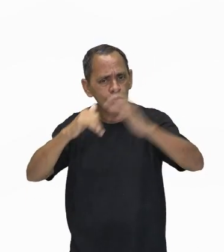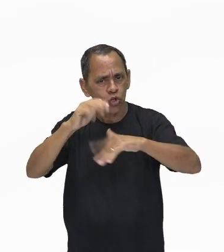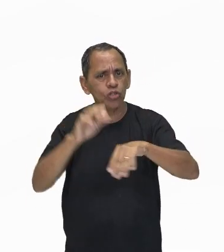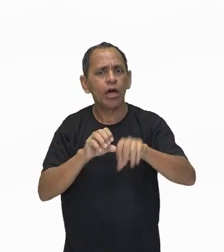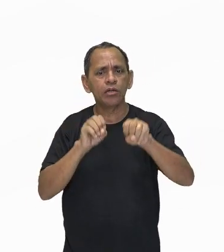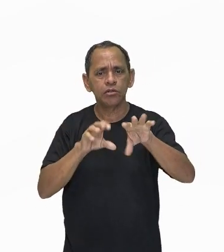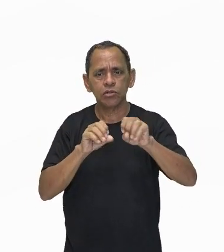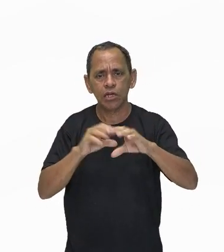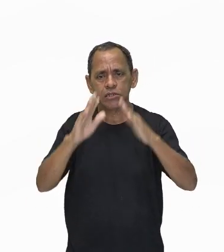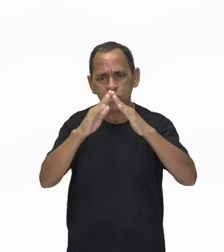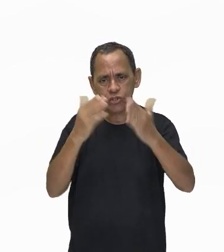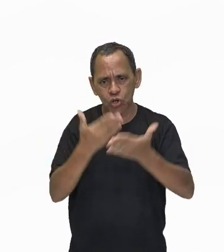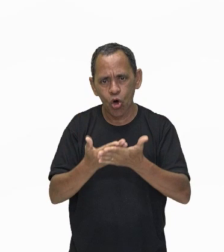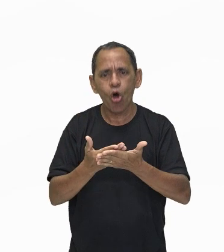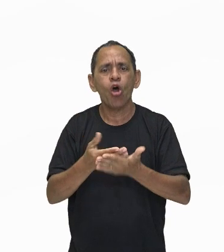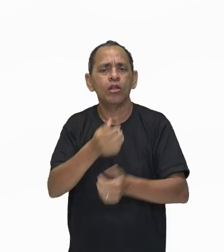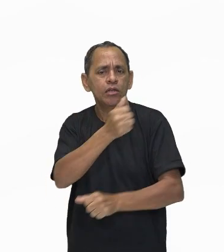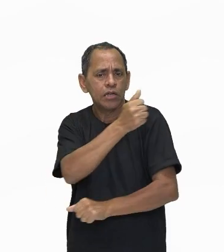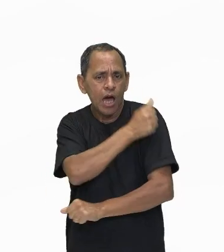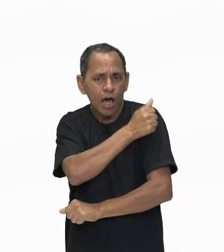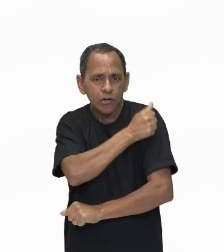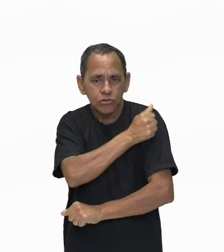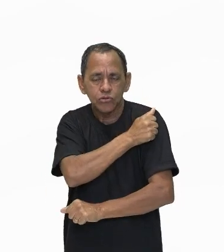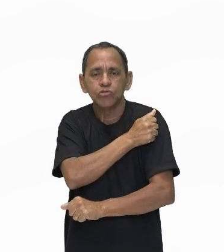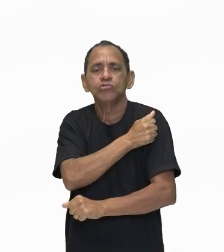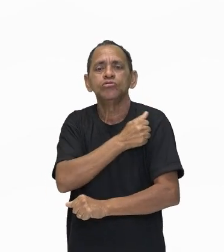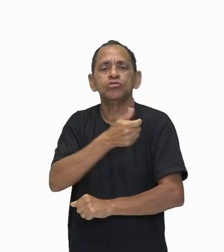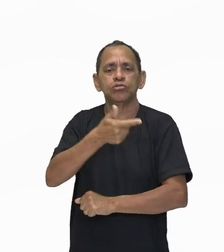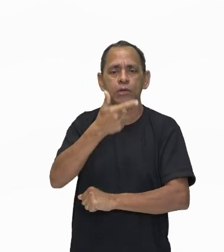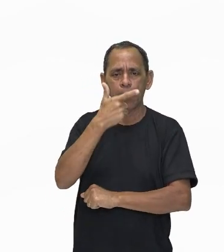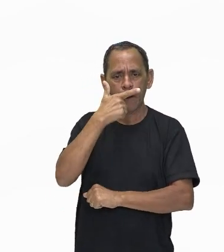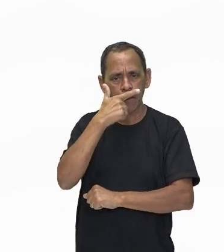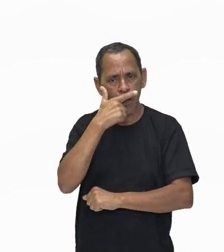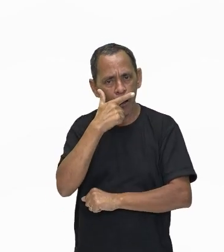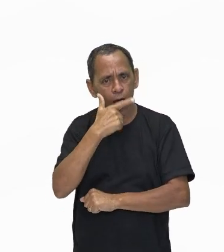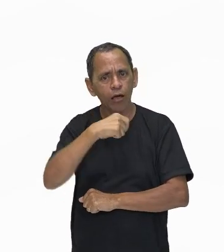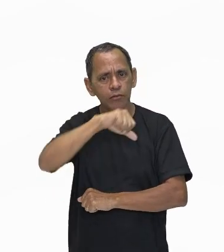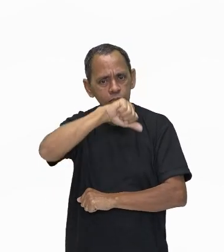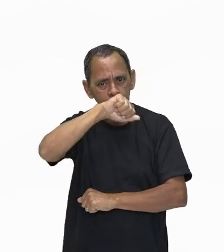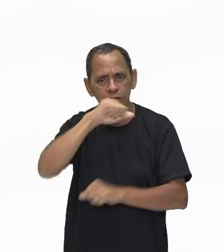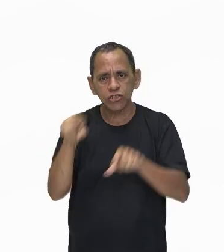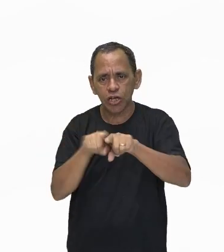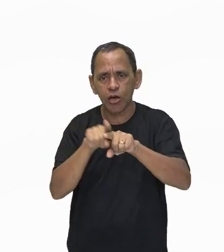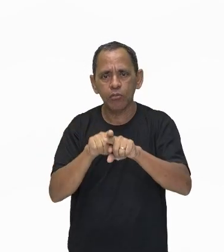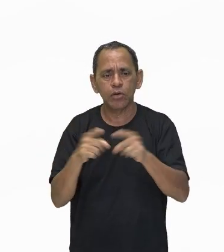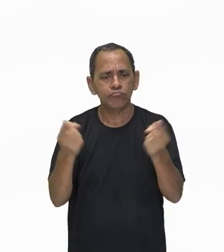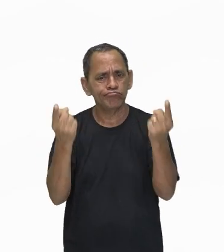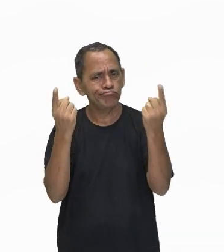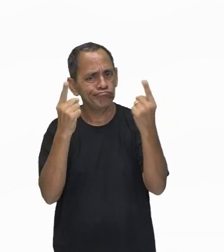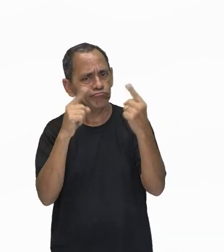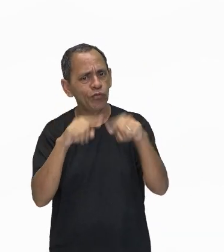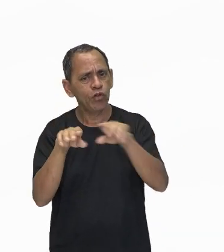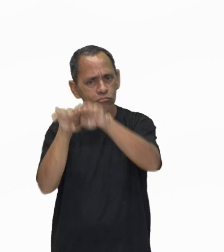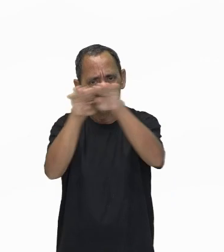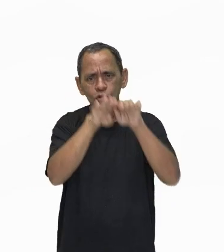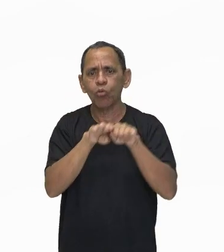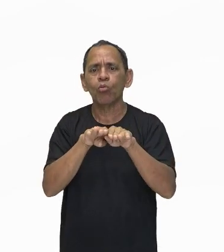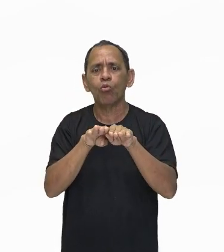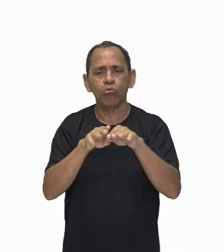da escola, os pais e a comunidade em um desafio comum e compartilhado. A